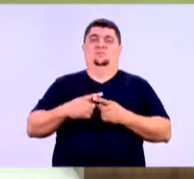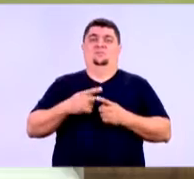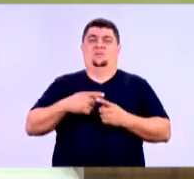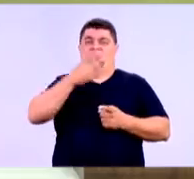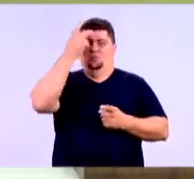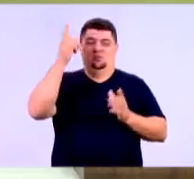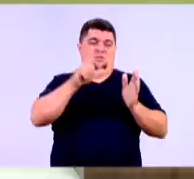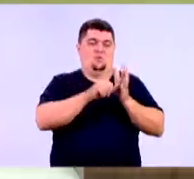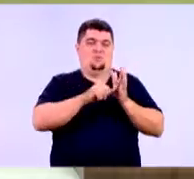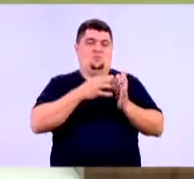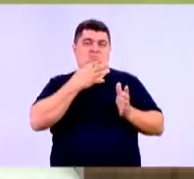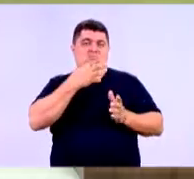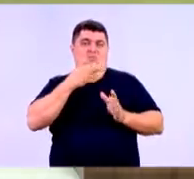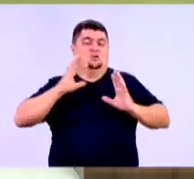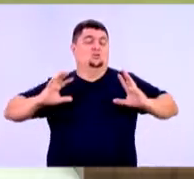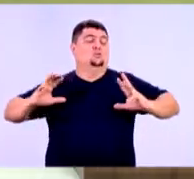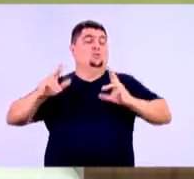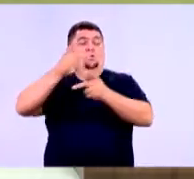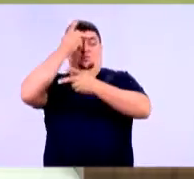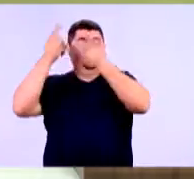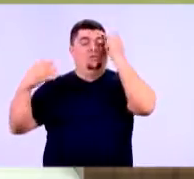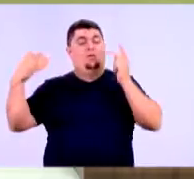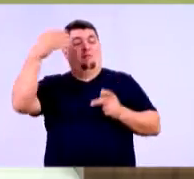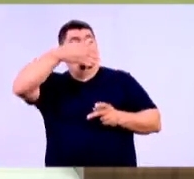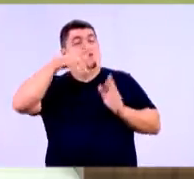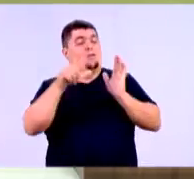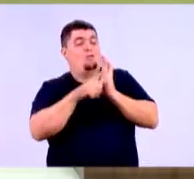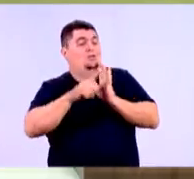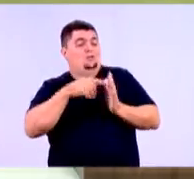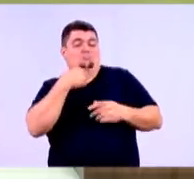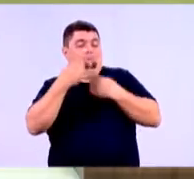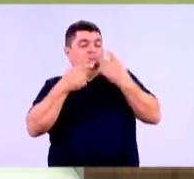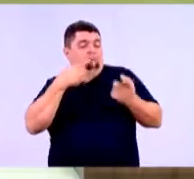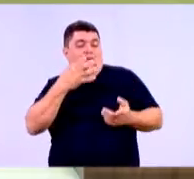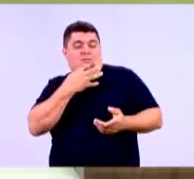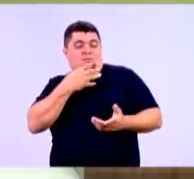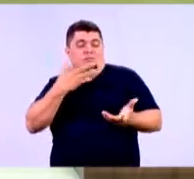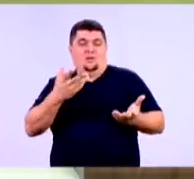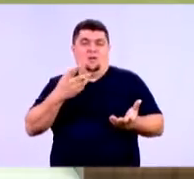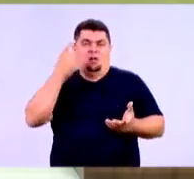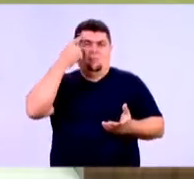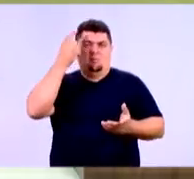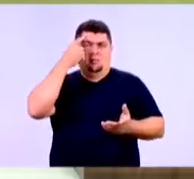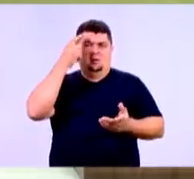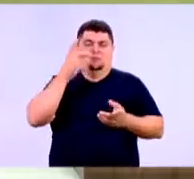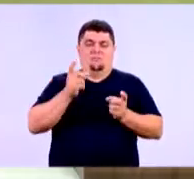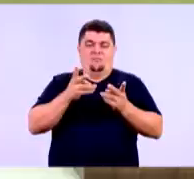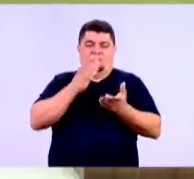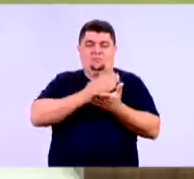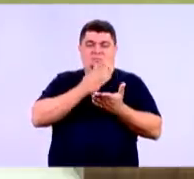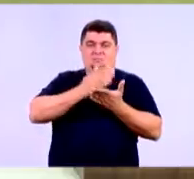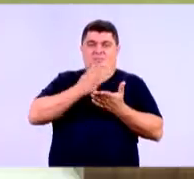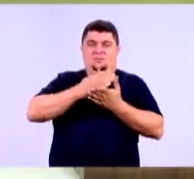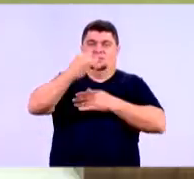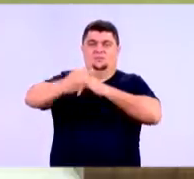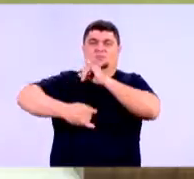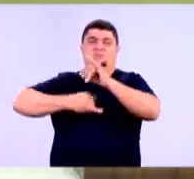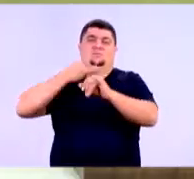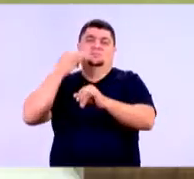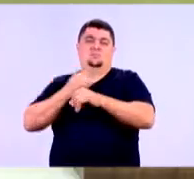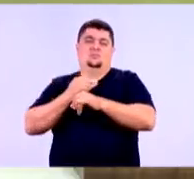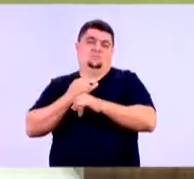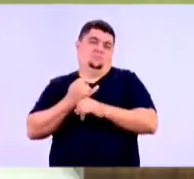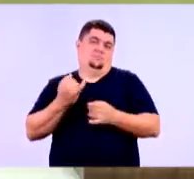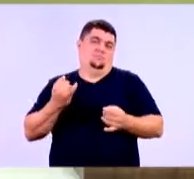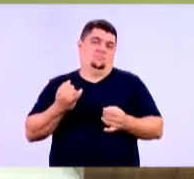não tem como conhecer todas as pessoas que entram no seu estabelecimento. Agora, imagine as vendas a prazo realizadas pela internet, que